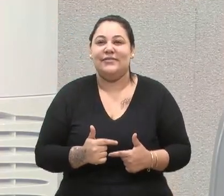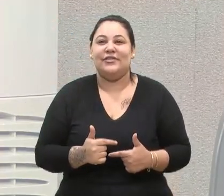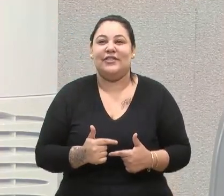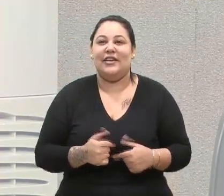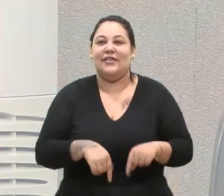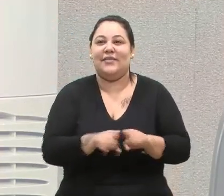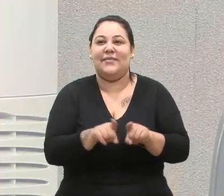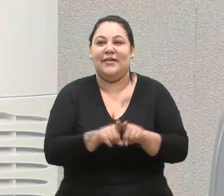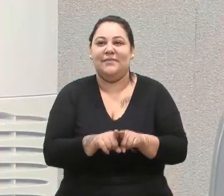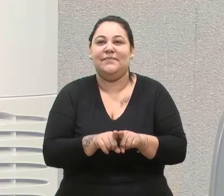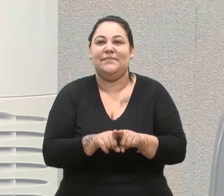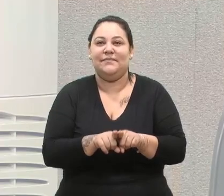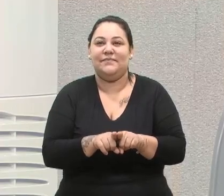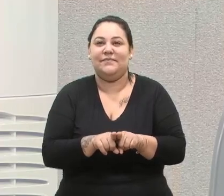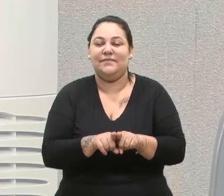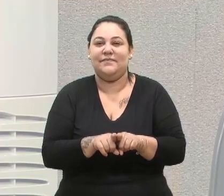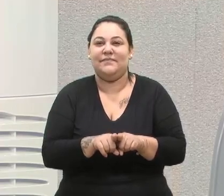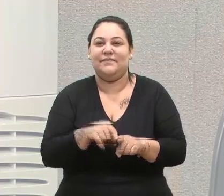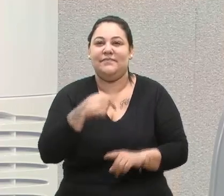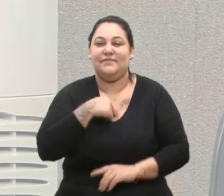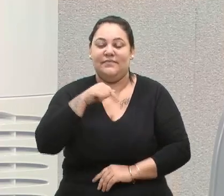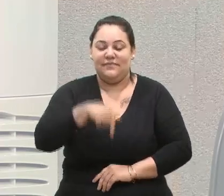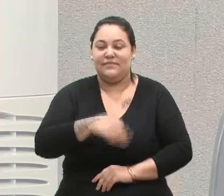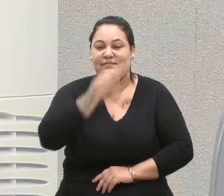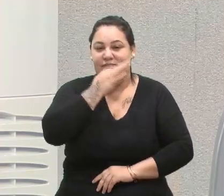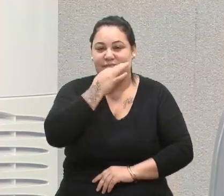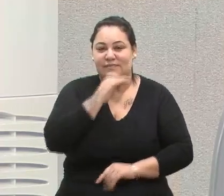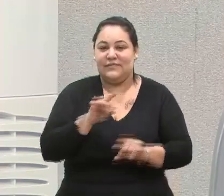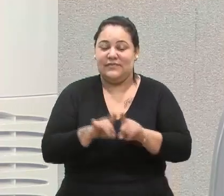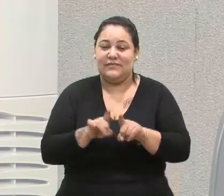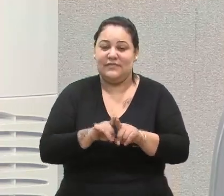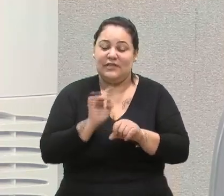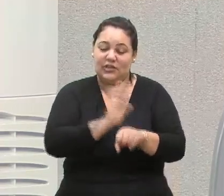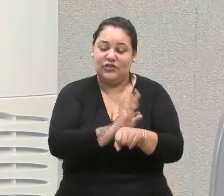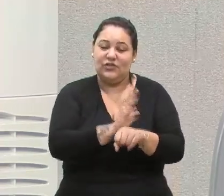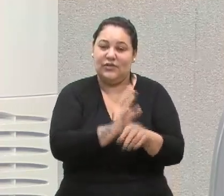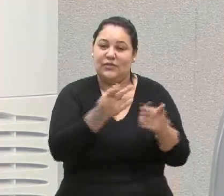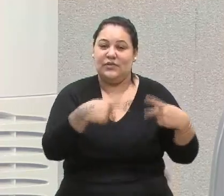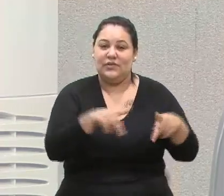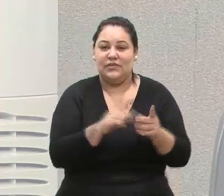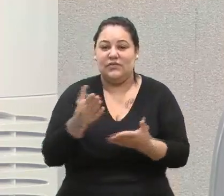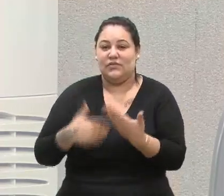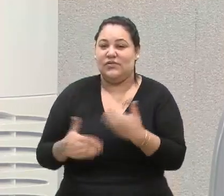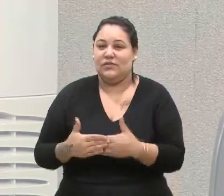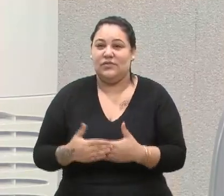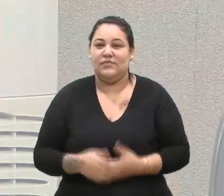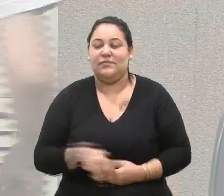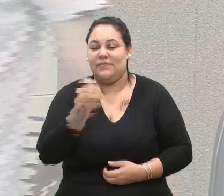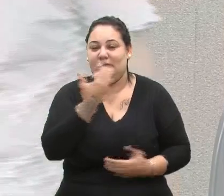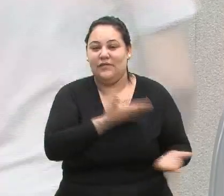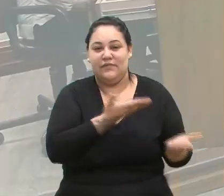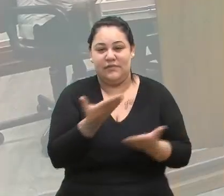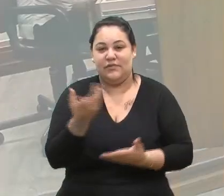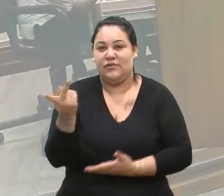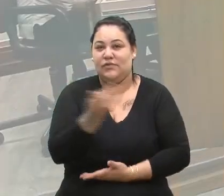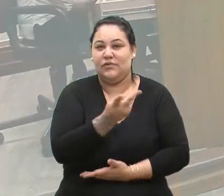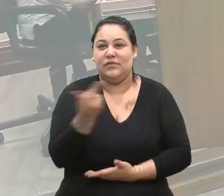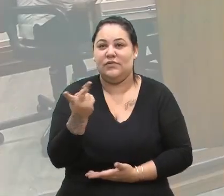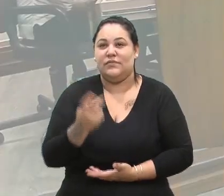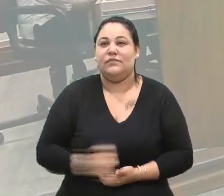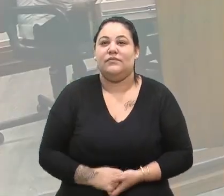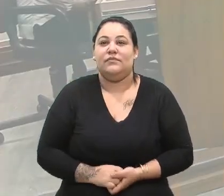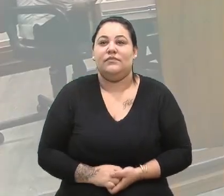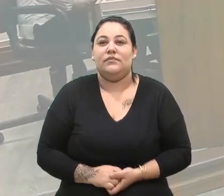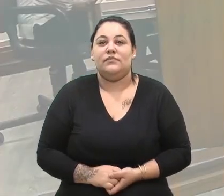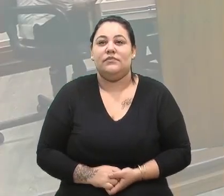possa discutir o futuro de Caxias do Sul e ajudar a população como um todo. Então, bem-vindo aos dois aí. Obrigado. Peço a palavra,